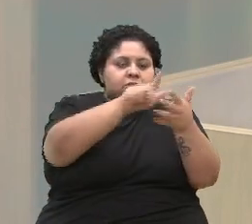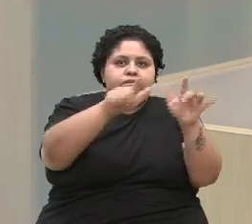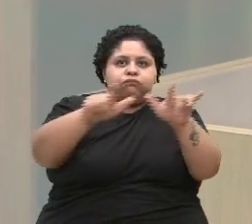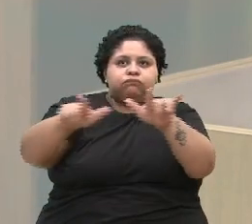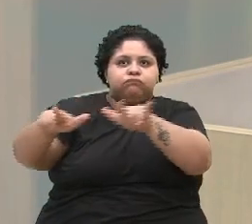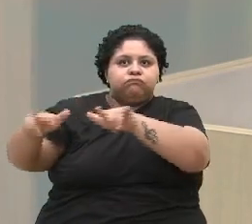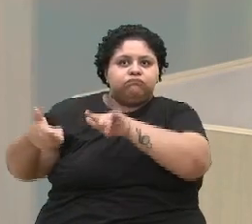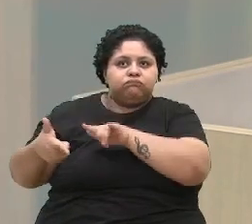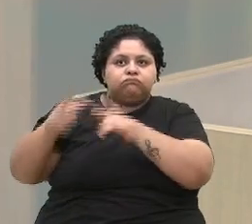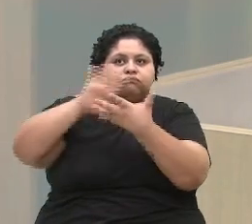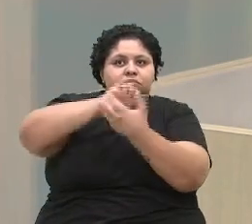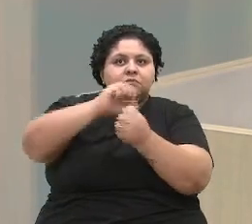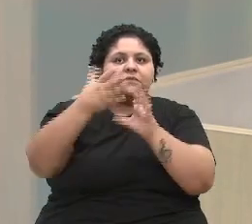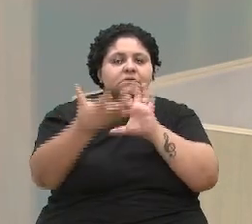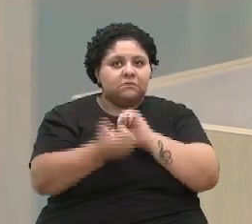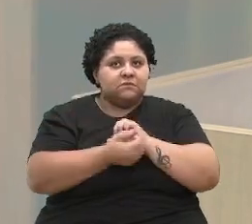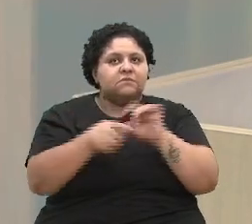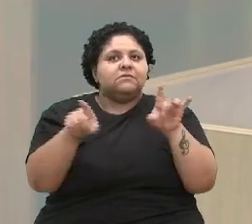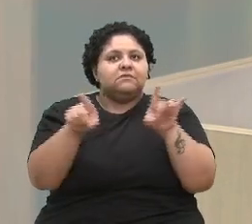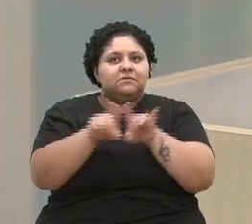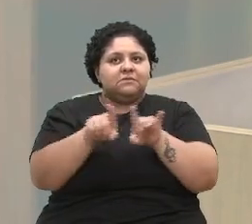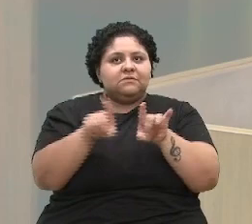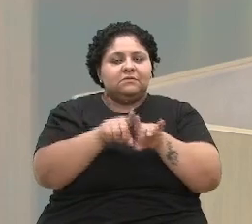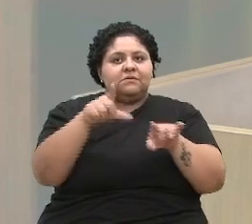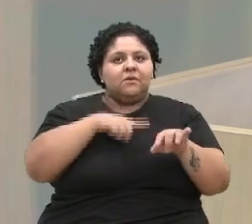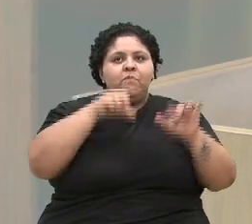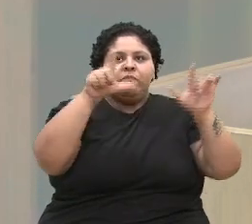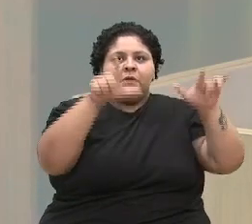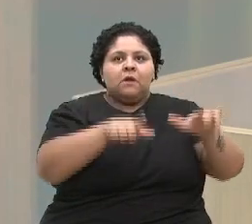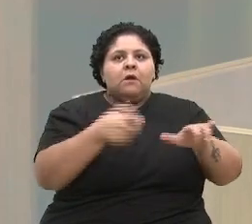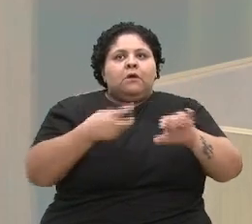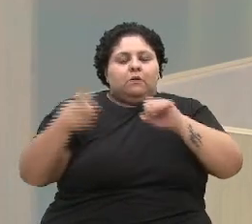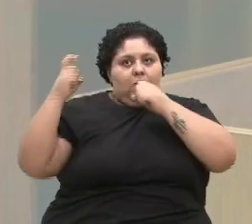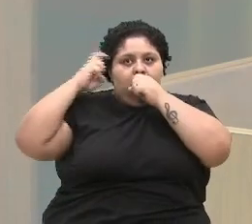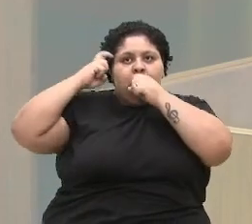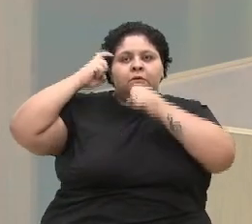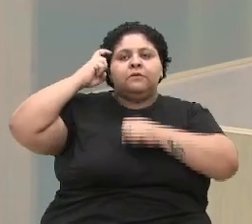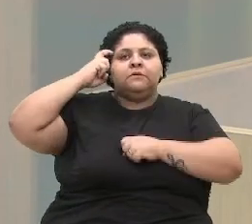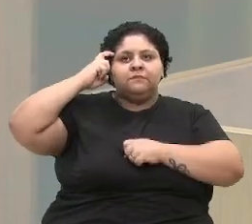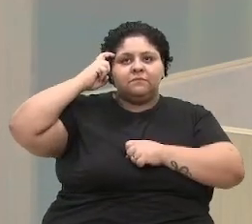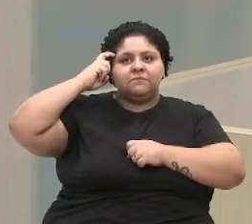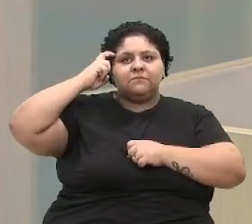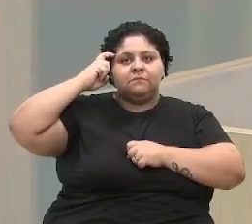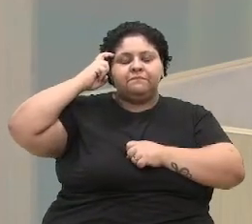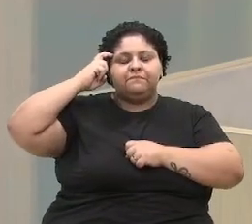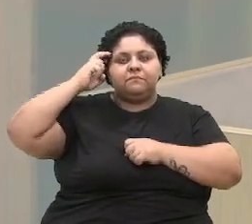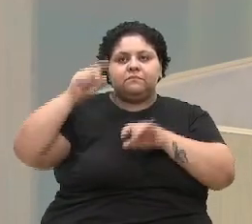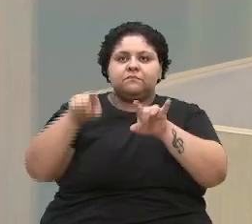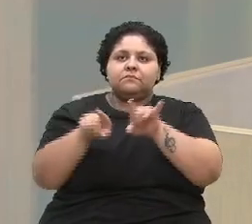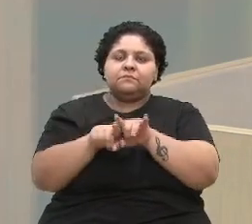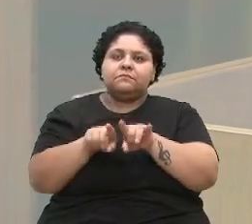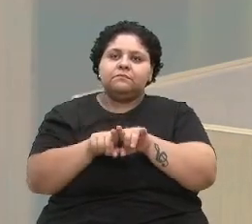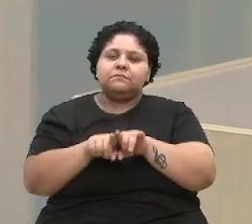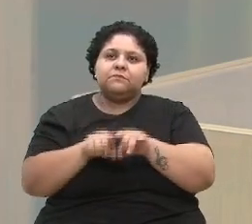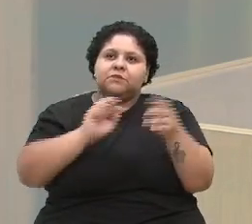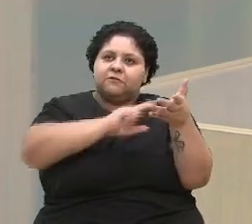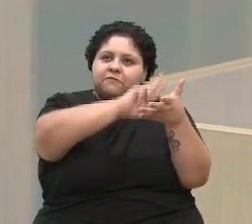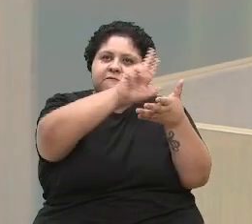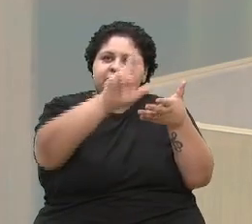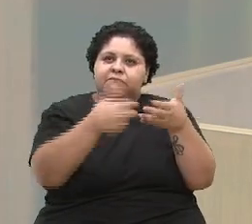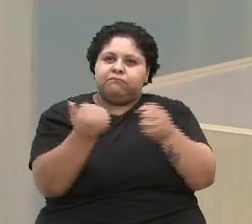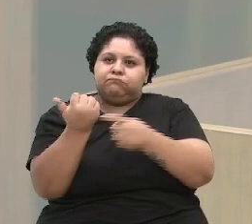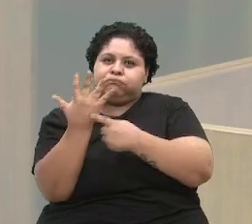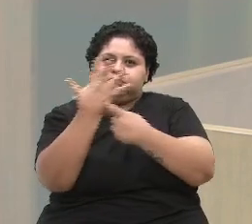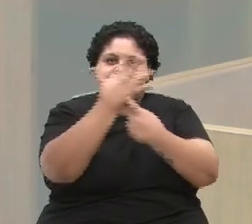seus artesanatos. Também possui um espaço cultural, um palco bem montado e vários artistas estarão